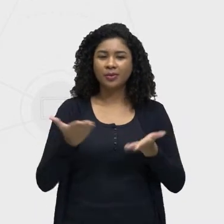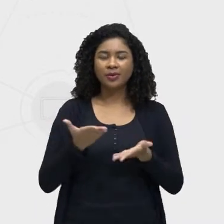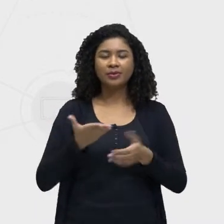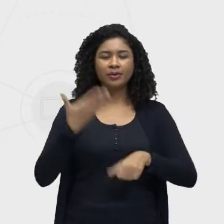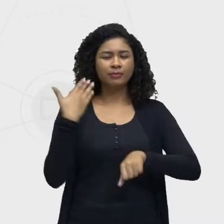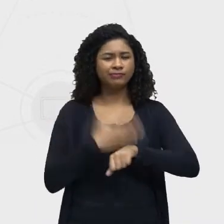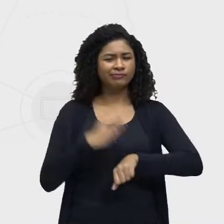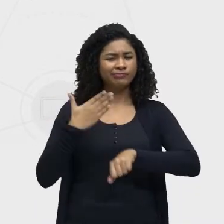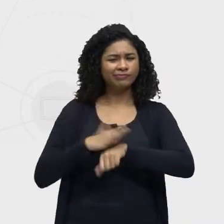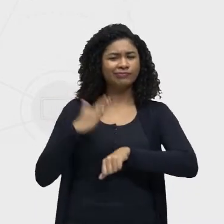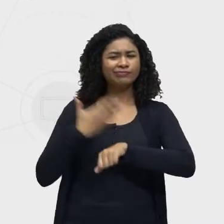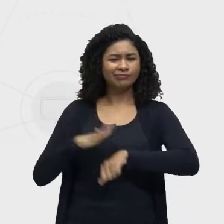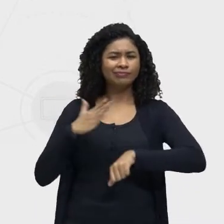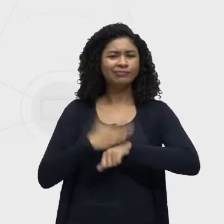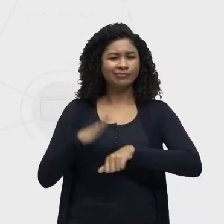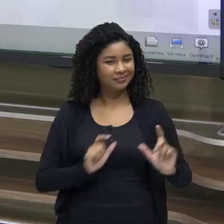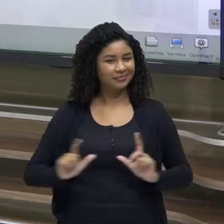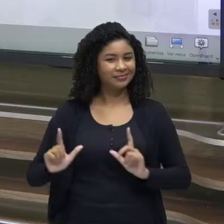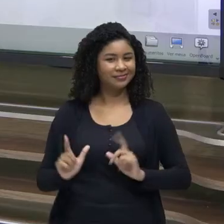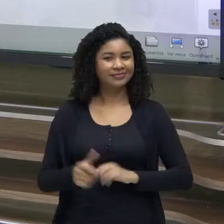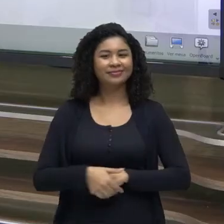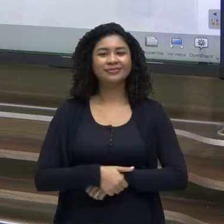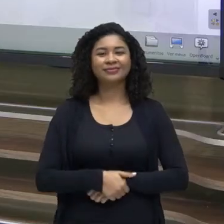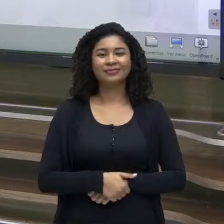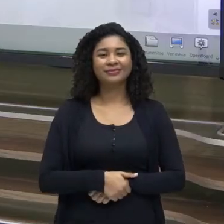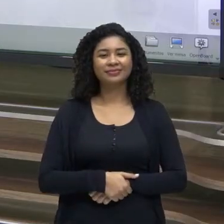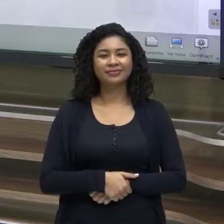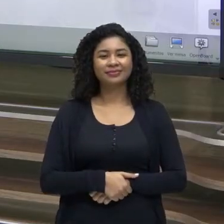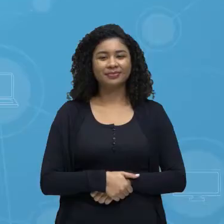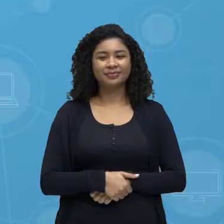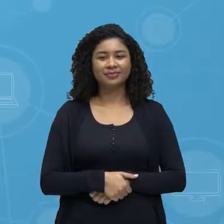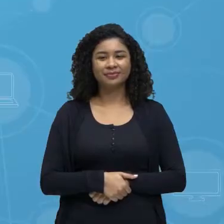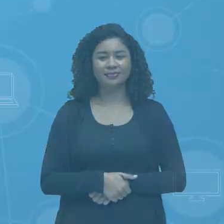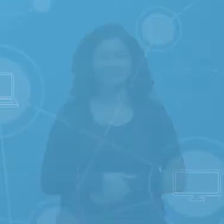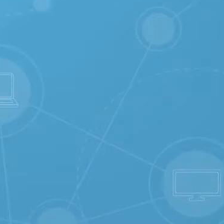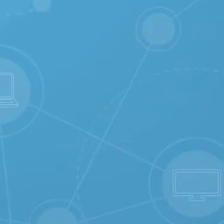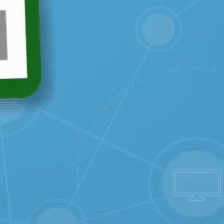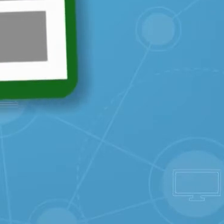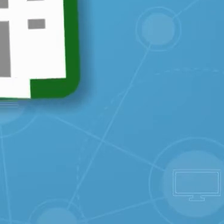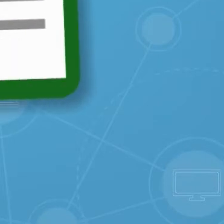conhecimentos adquiridos na aula anterior. Então, vamos dar início à nossa aula de hoje.